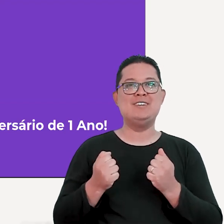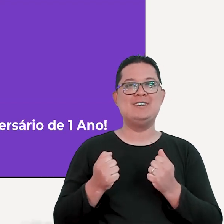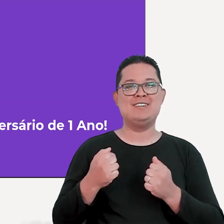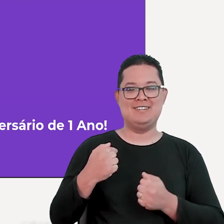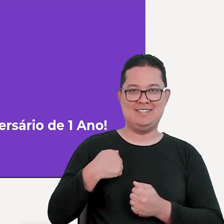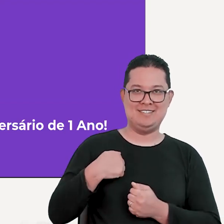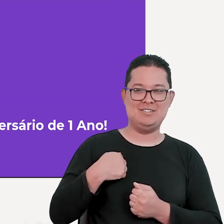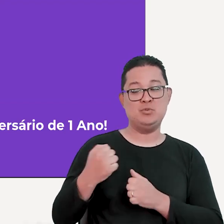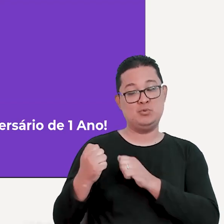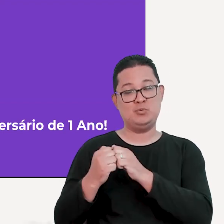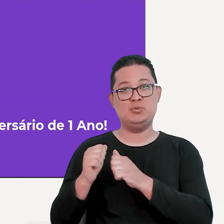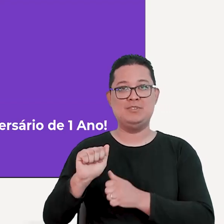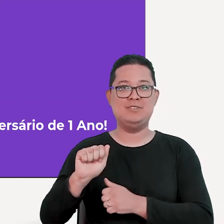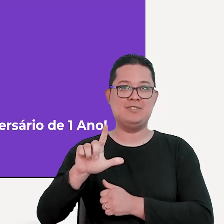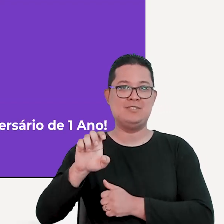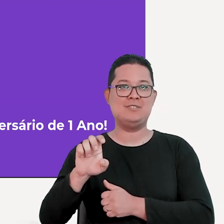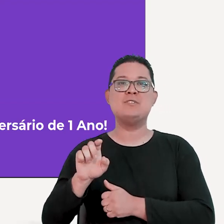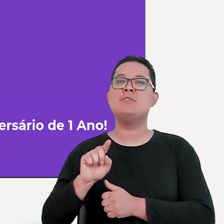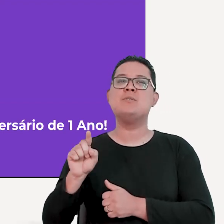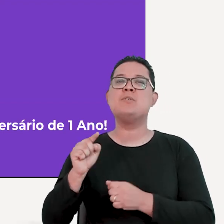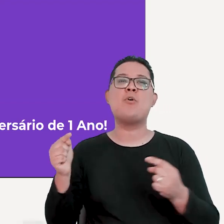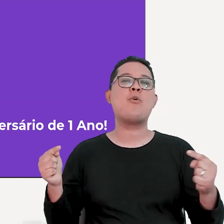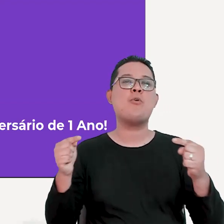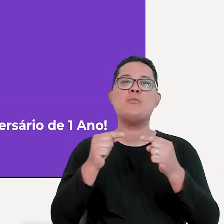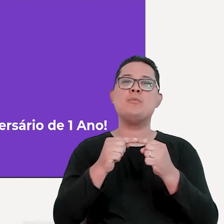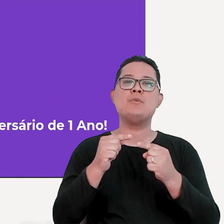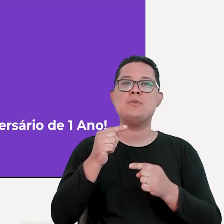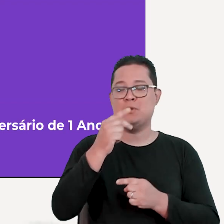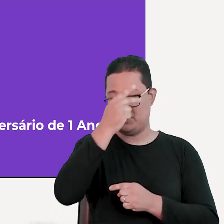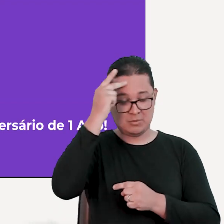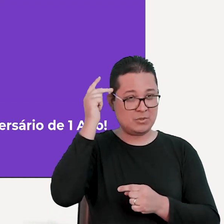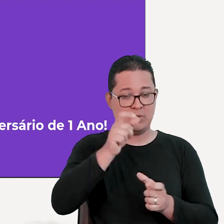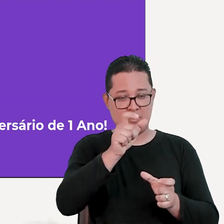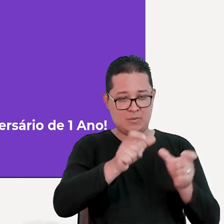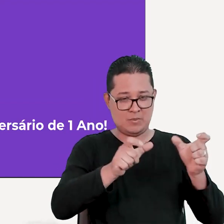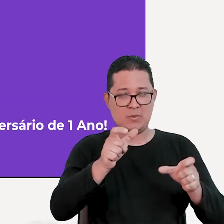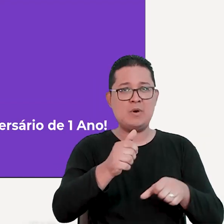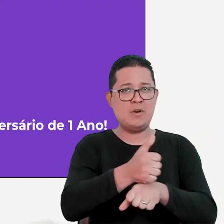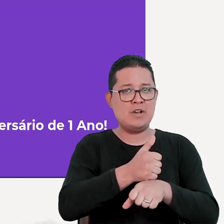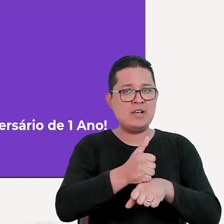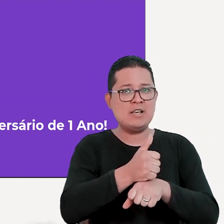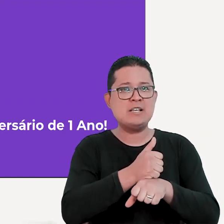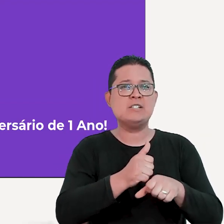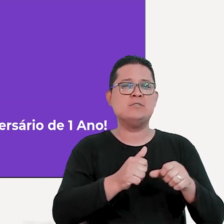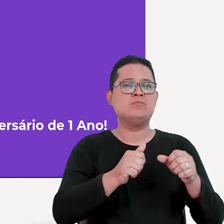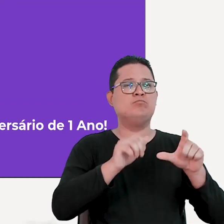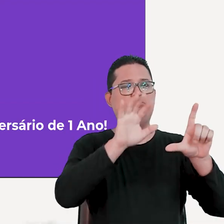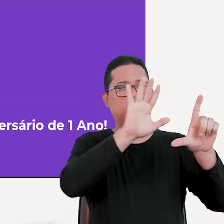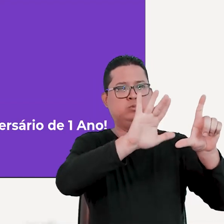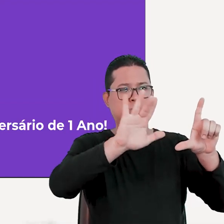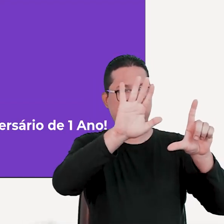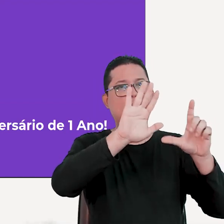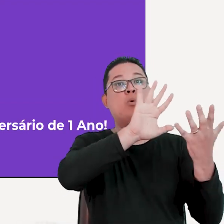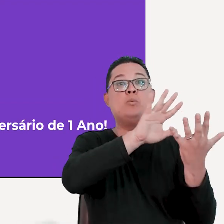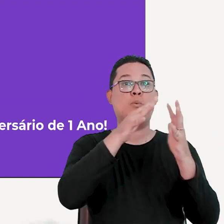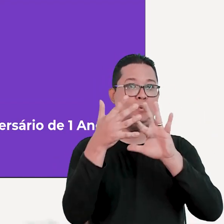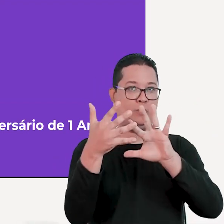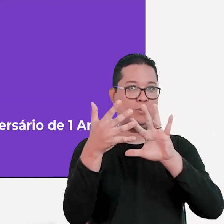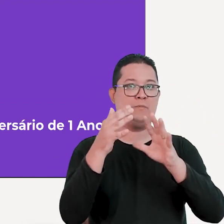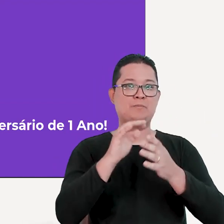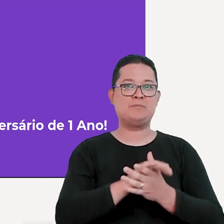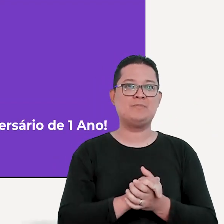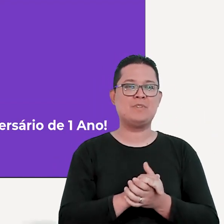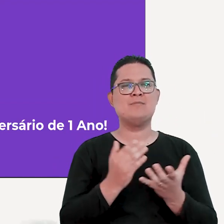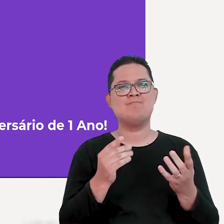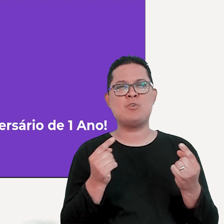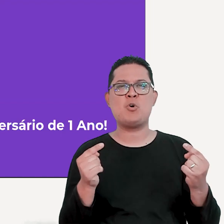ele atende, né, contempla ali pessoas que trabalham com interfaces digitais. Então, a gente